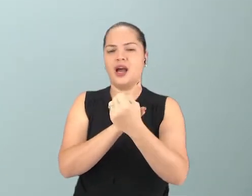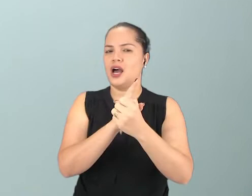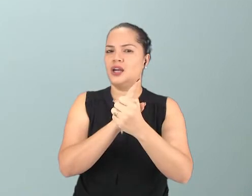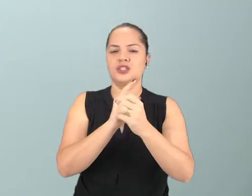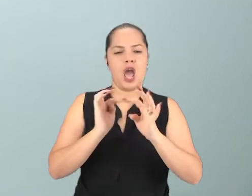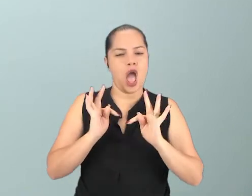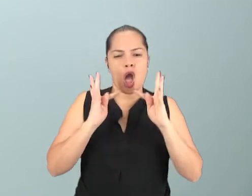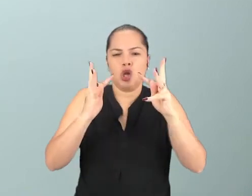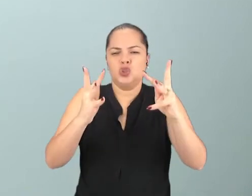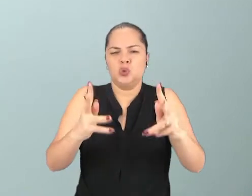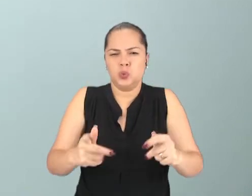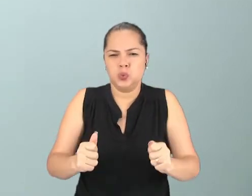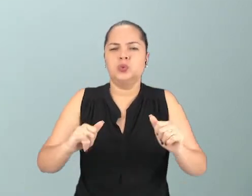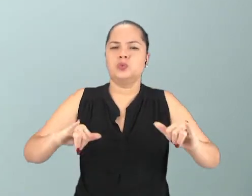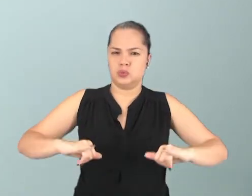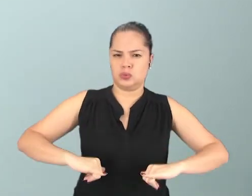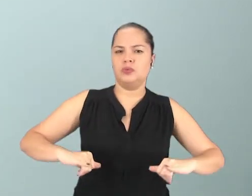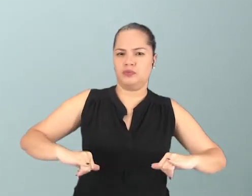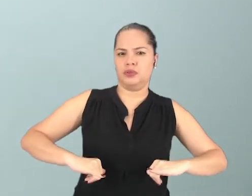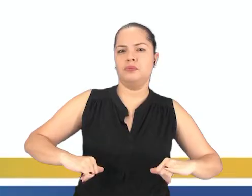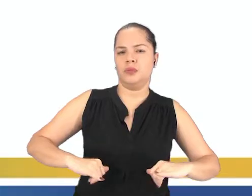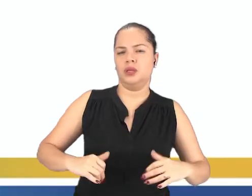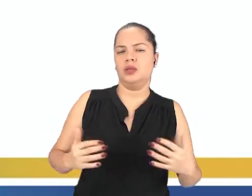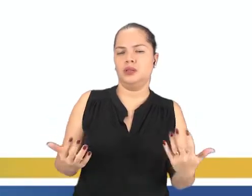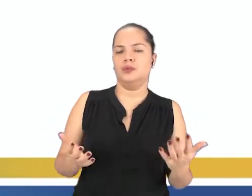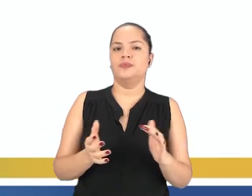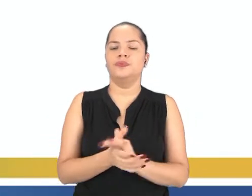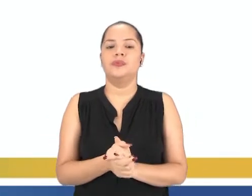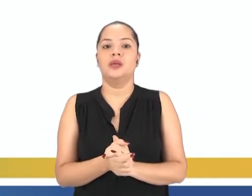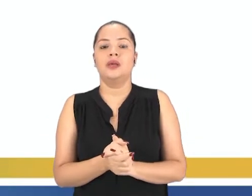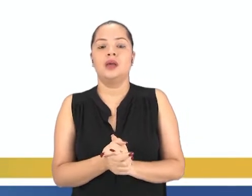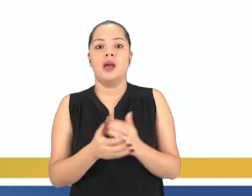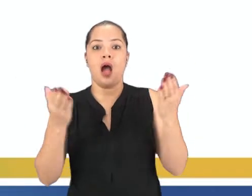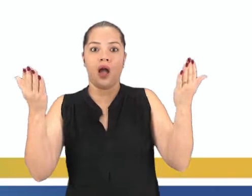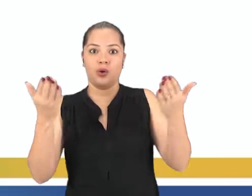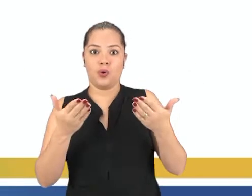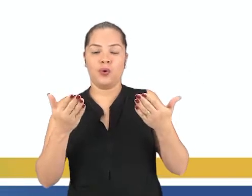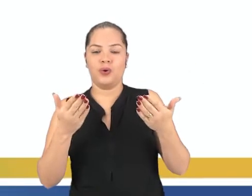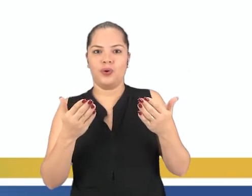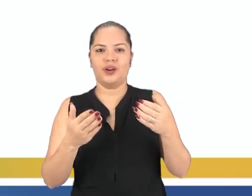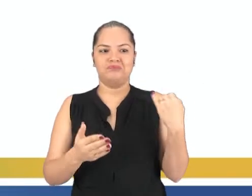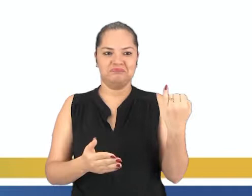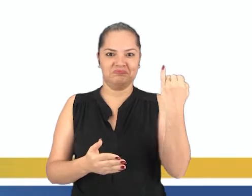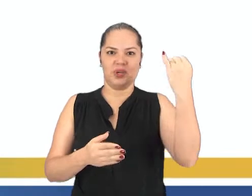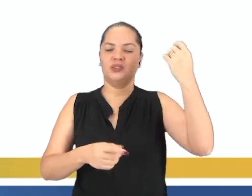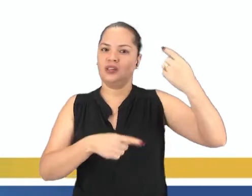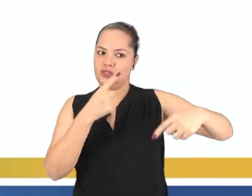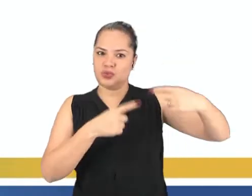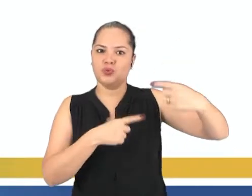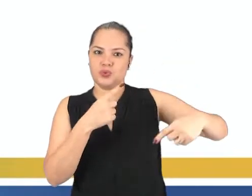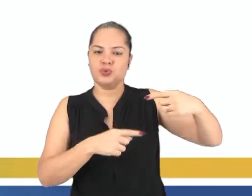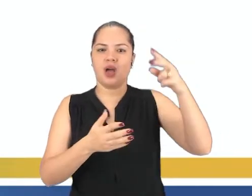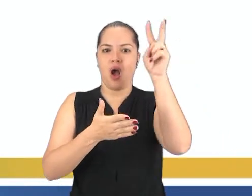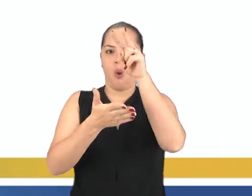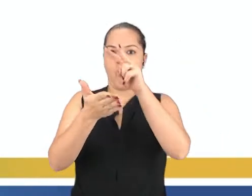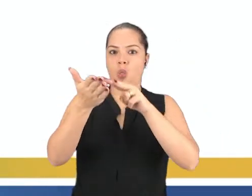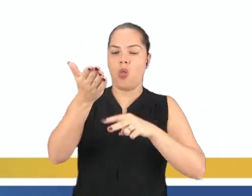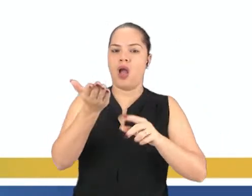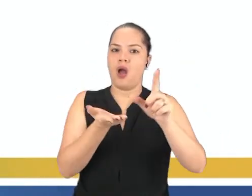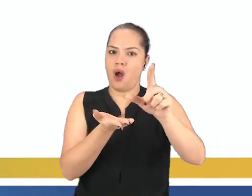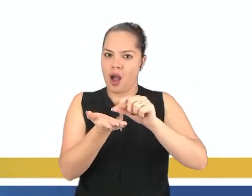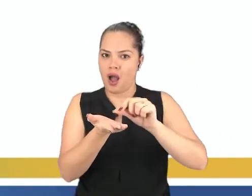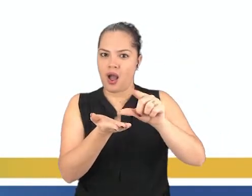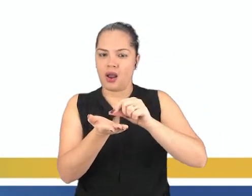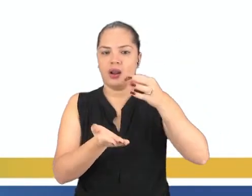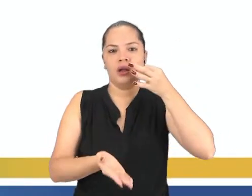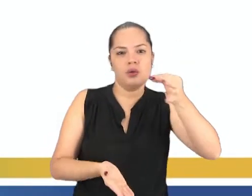desde a escravidão. Vamos lá. Para enriquecermos essa discussão, a gente vai fazer a leitura de um artigo de opinião.